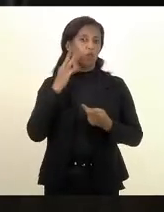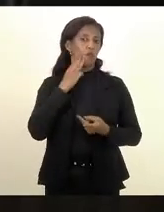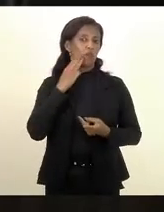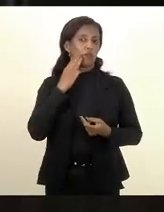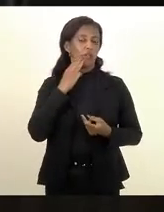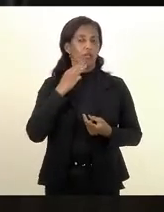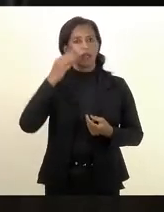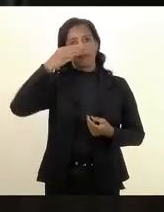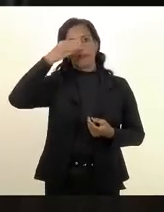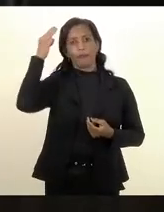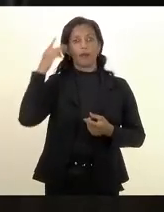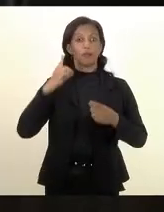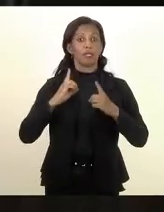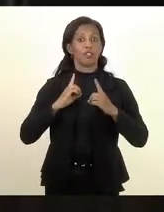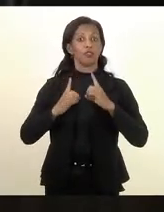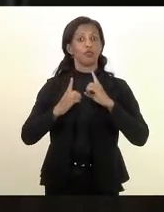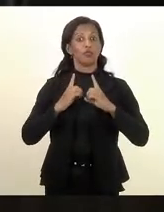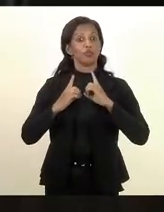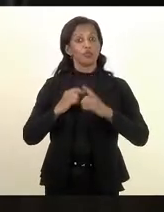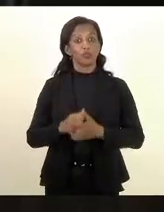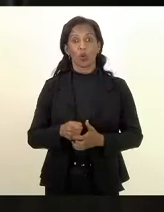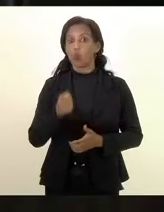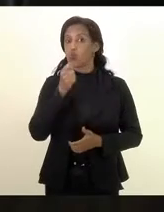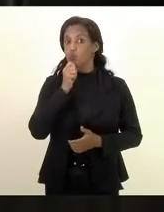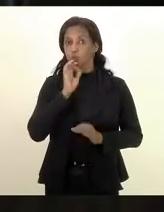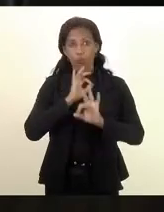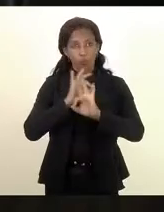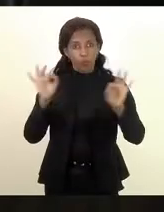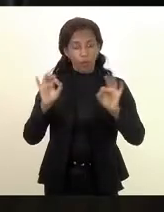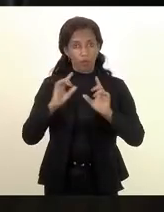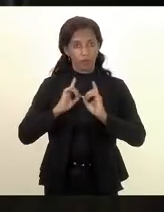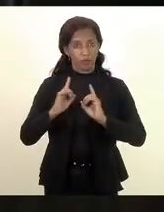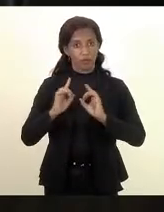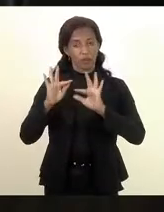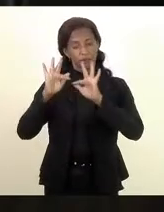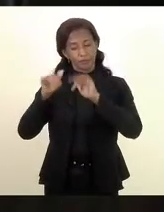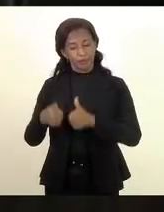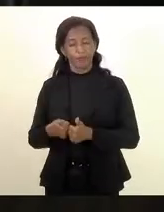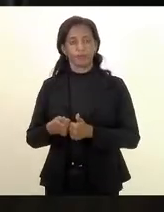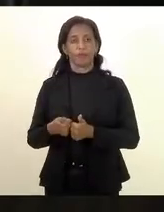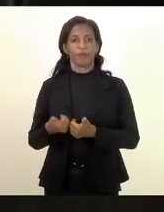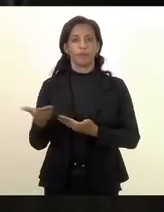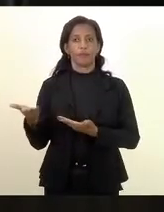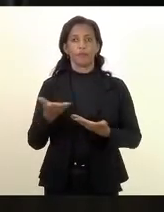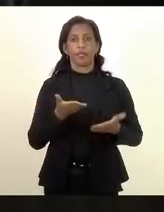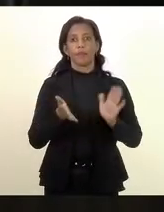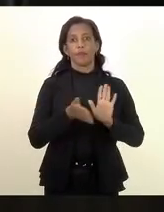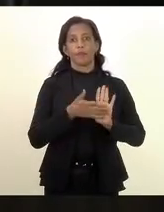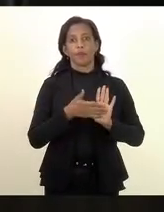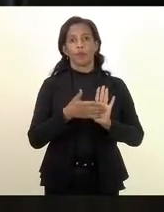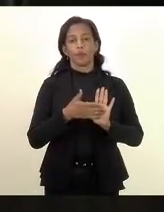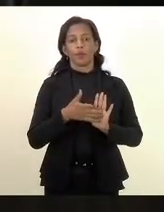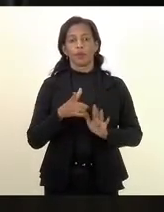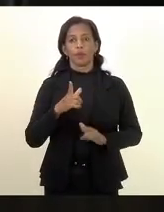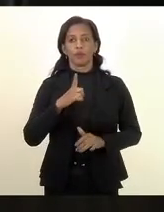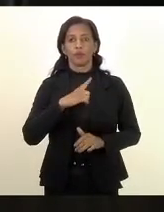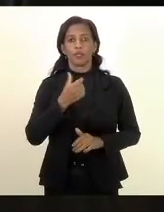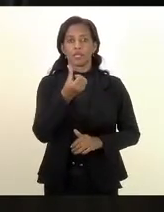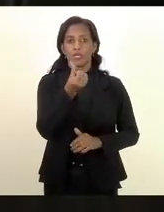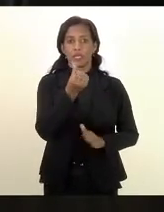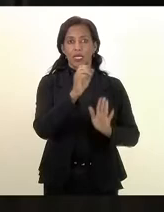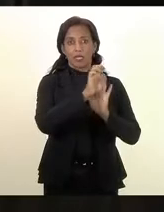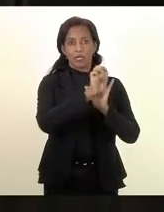Márcio Pacheco em discussão não havendo quem queira discutir encerrada a discussão presente proposta recebeu seis